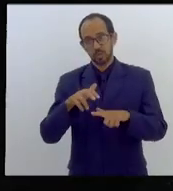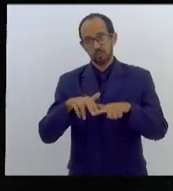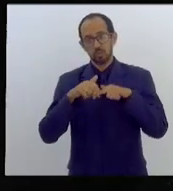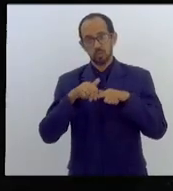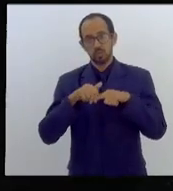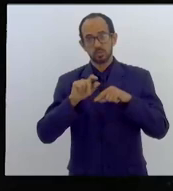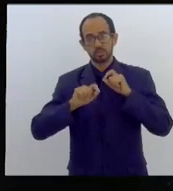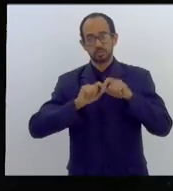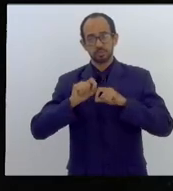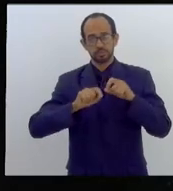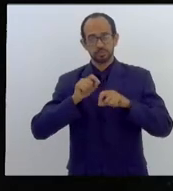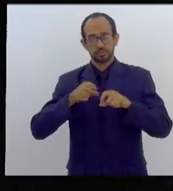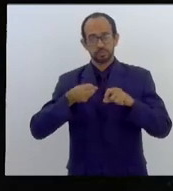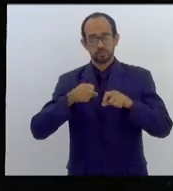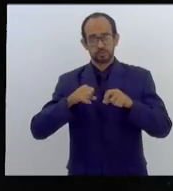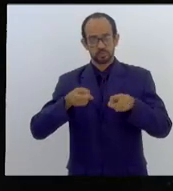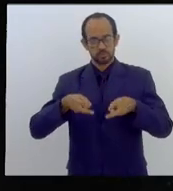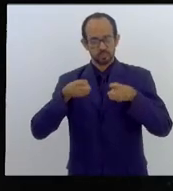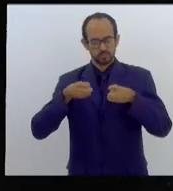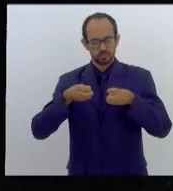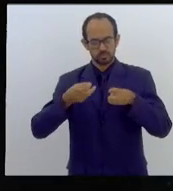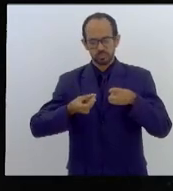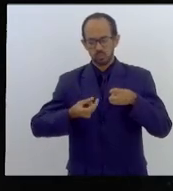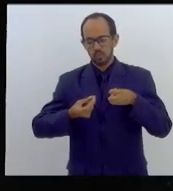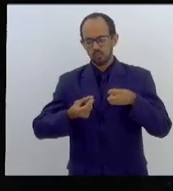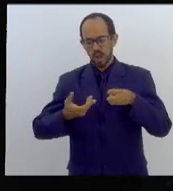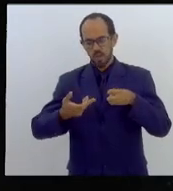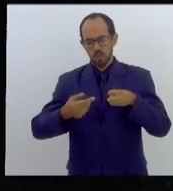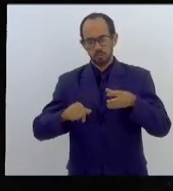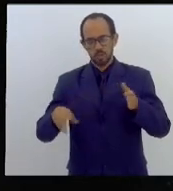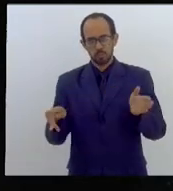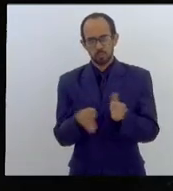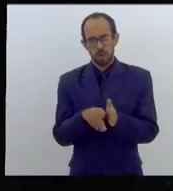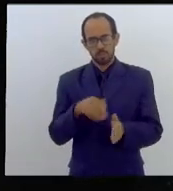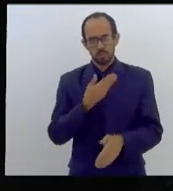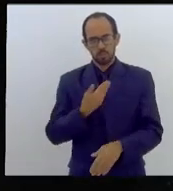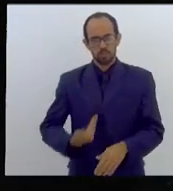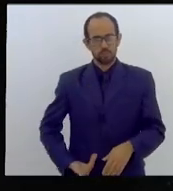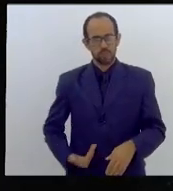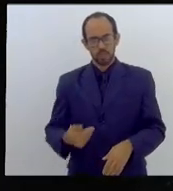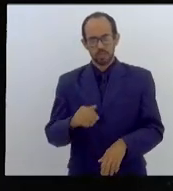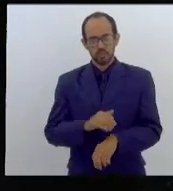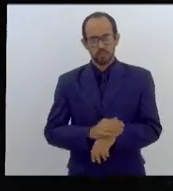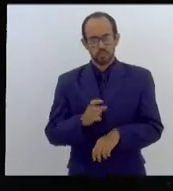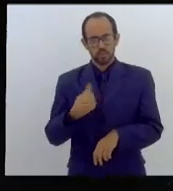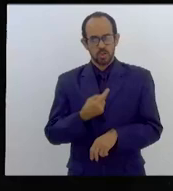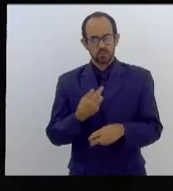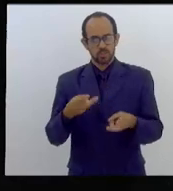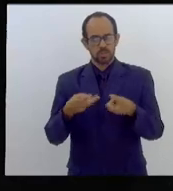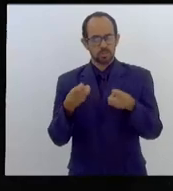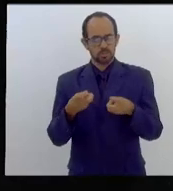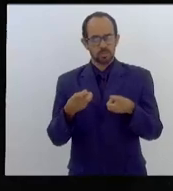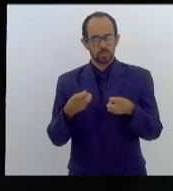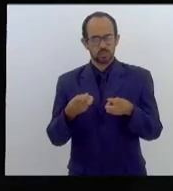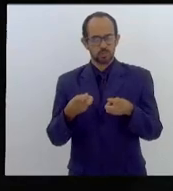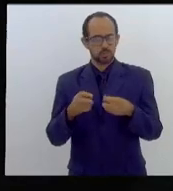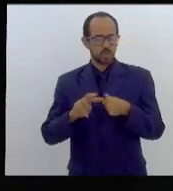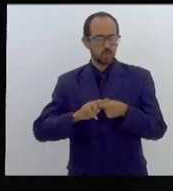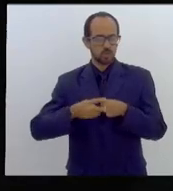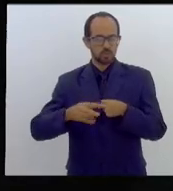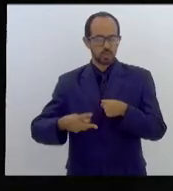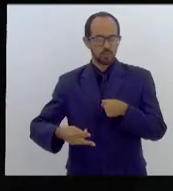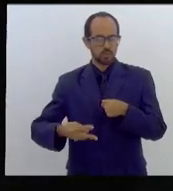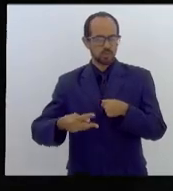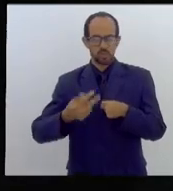né, se olharmos a rubrica elencada pelo próprio governo, a gente vai ver que, sem dúvida nenhuma, o resultado disso não pode